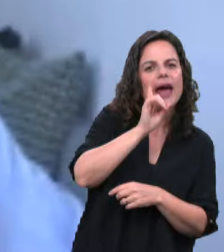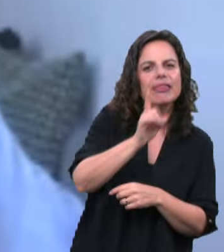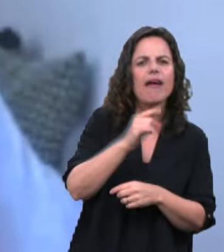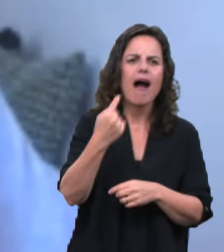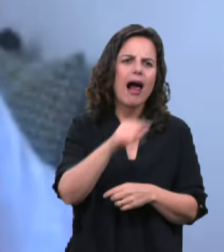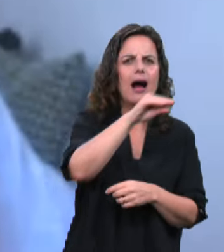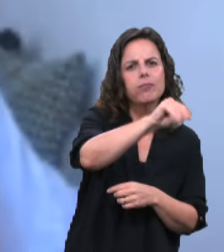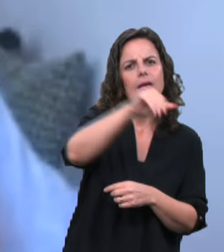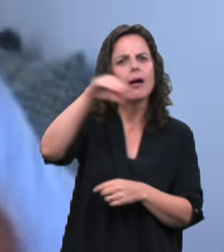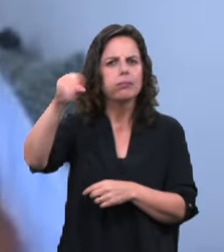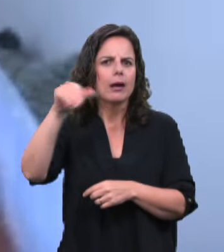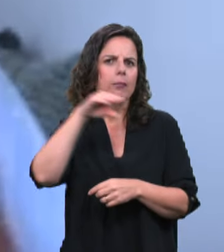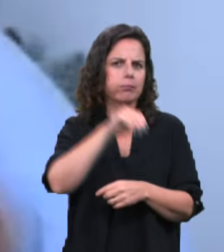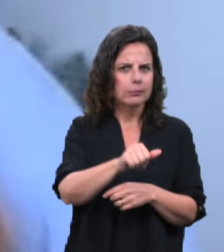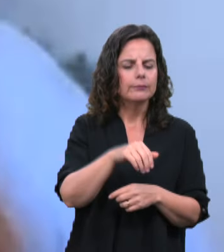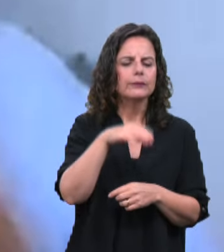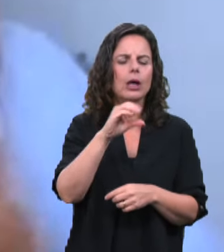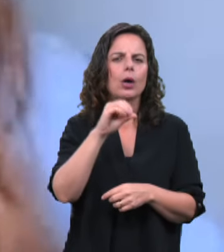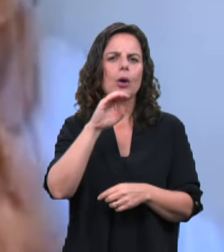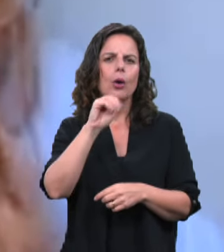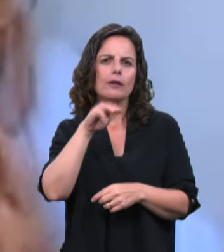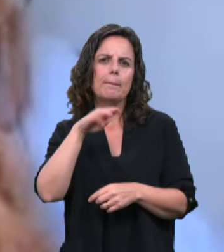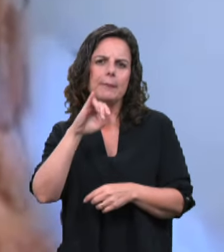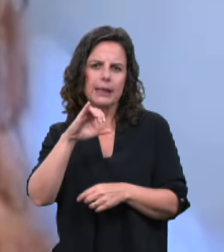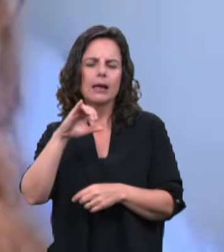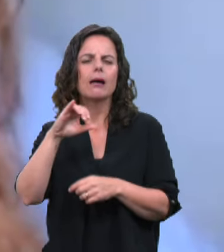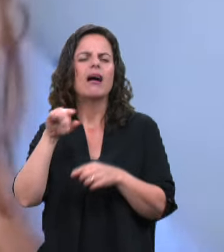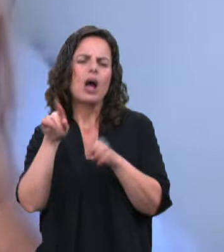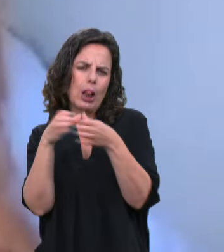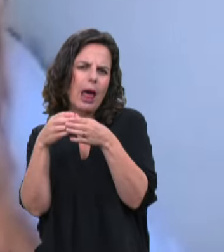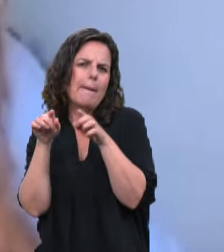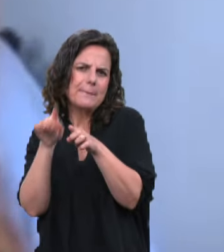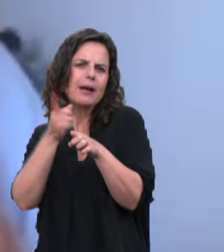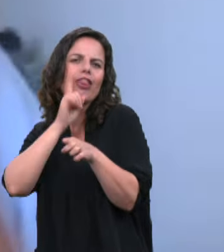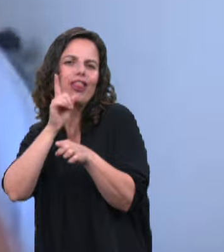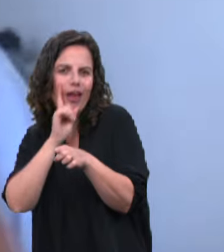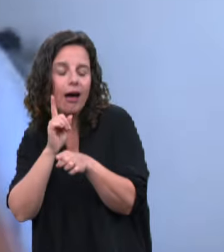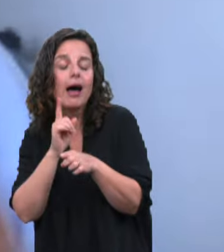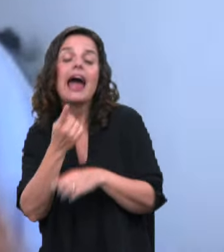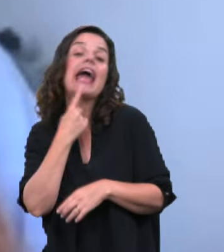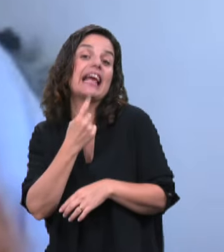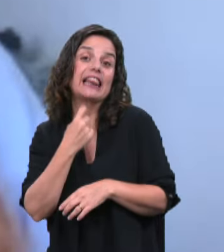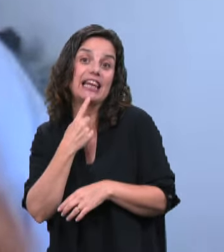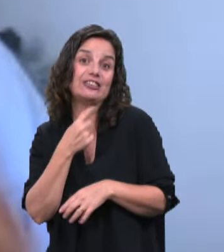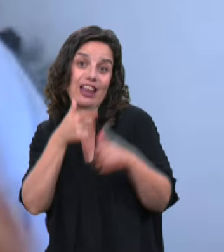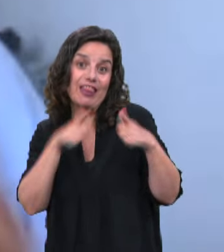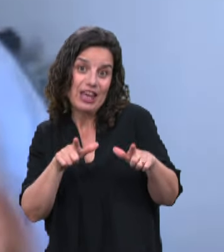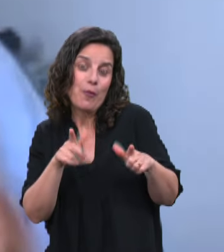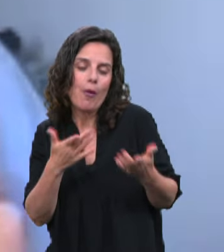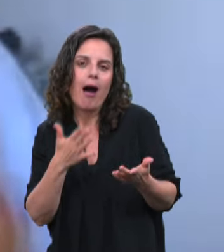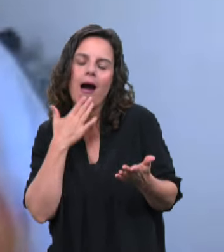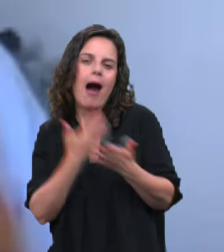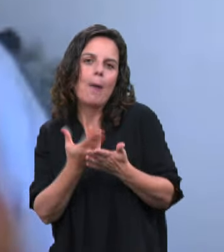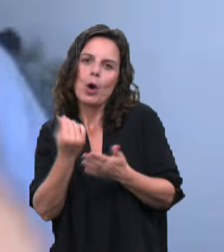por exemplo, no Cosmic Comedy Club. É comédia em inglês e vão rir-se muito. E